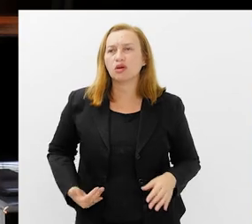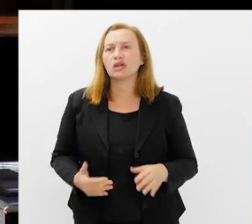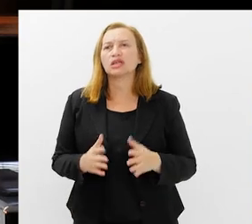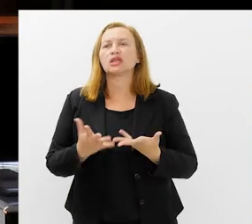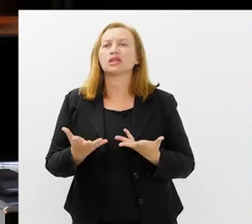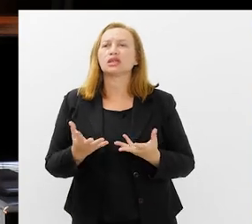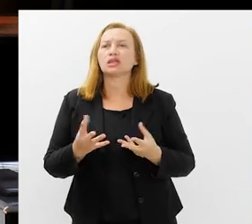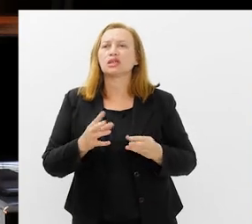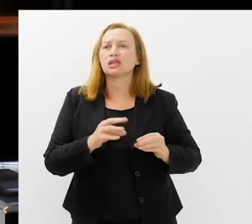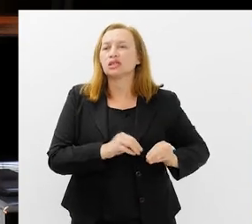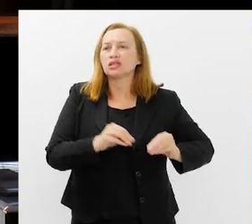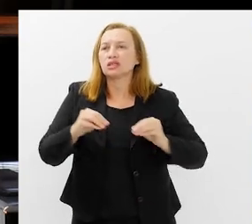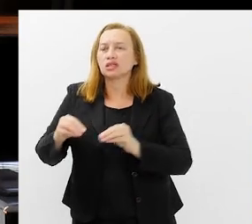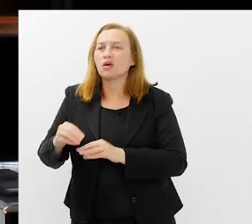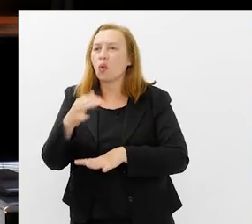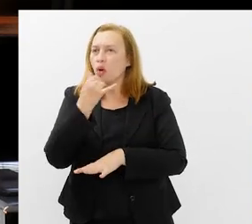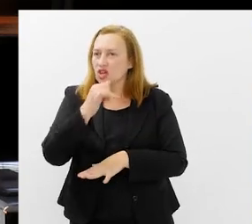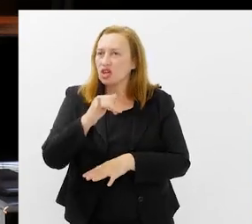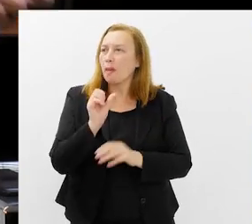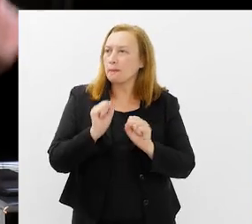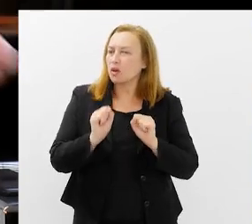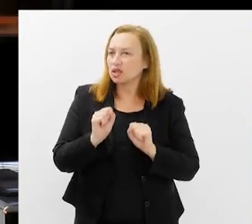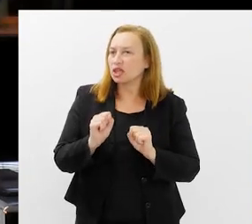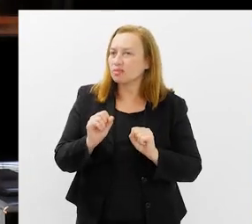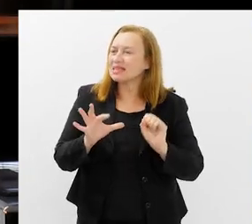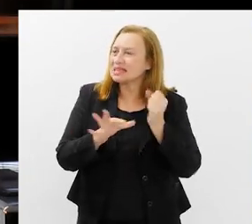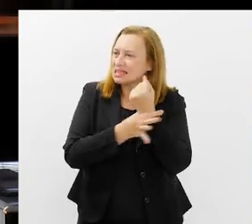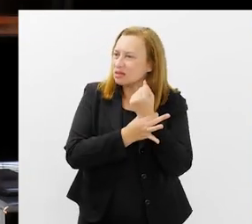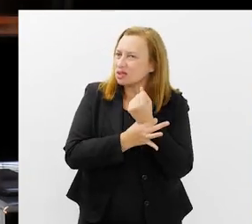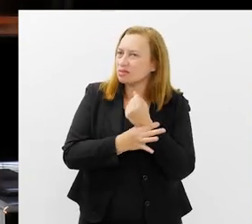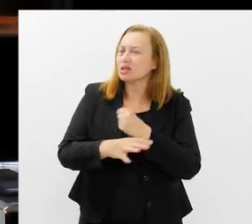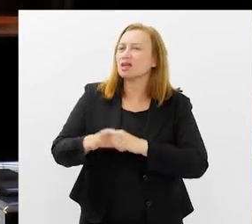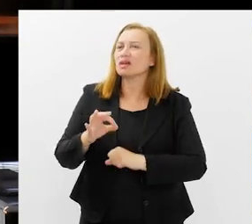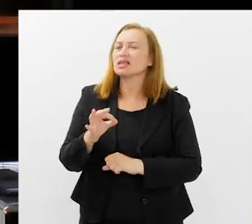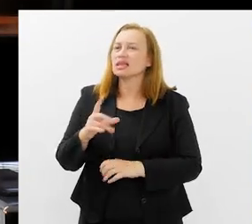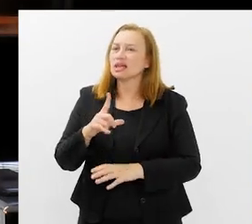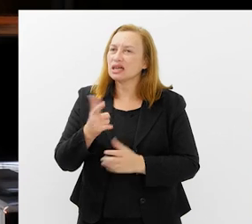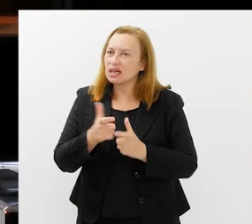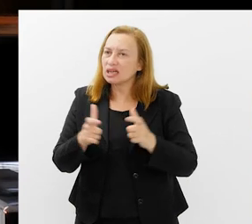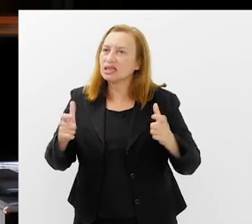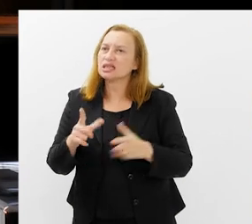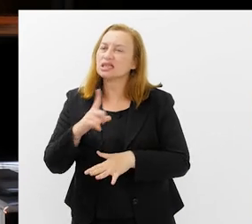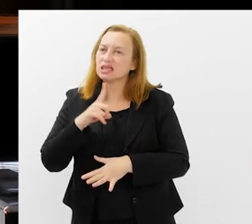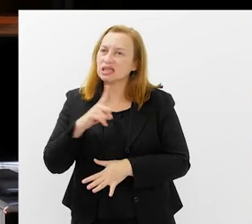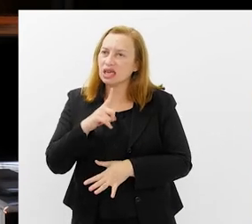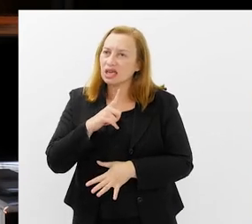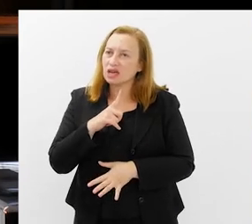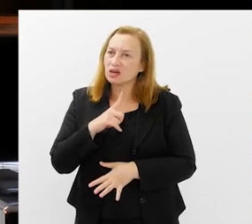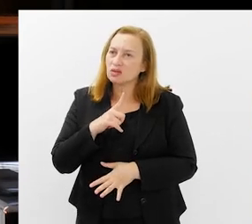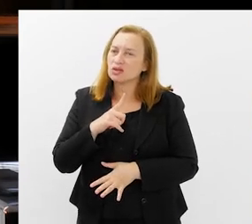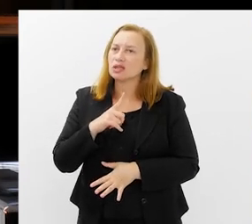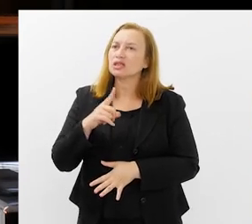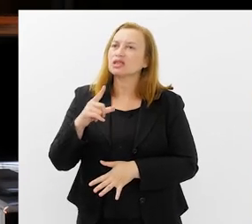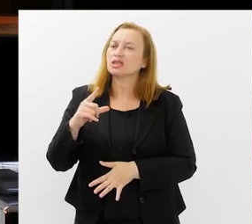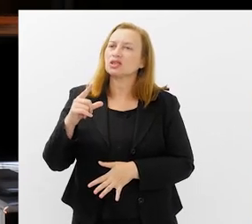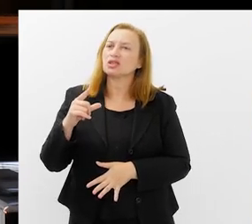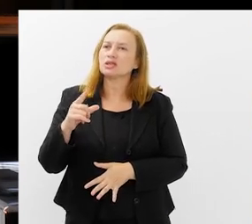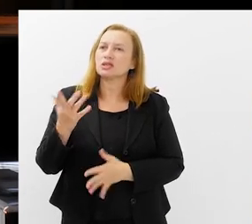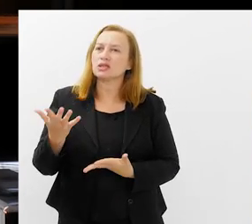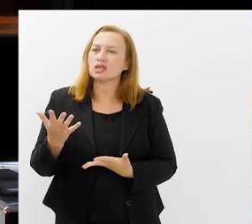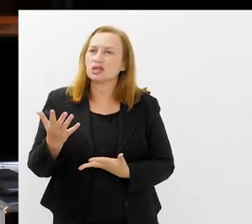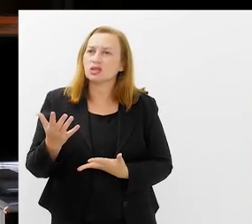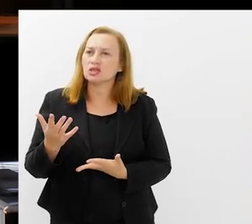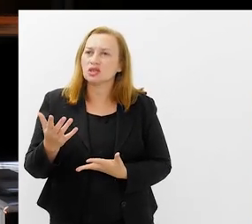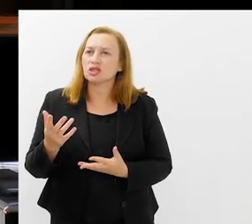transporte público, no campo da transição energética, que nós podemos aí, seguramente, com essa riqueza que nós temos de sol, de